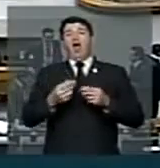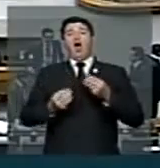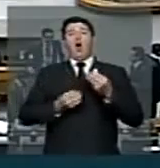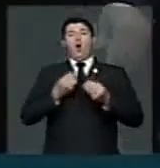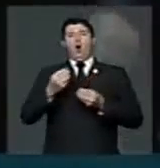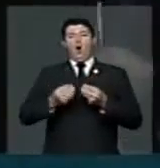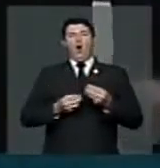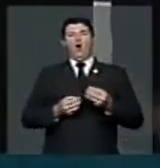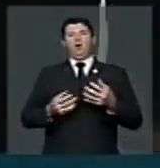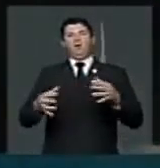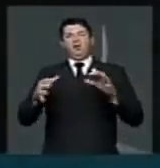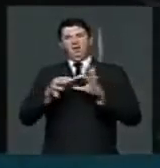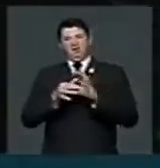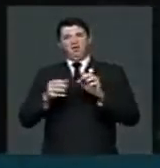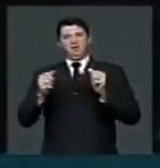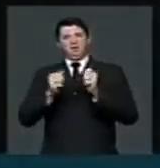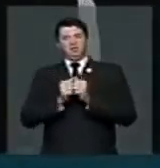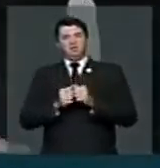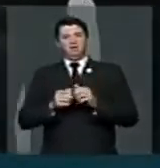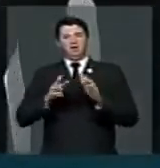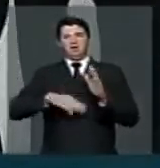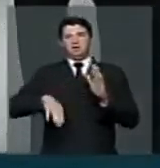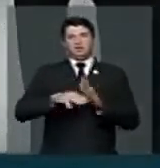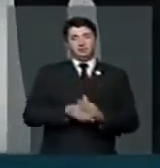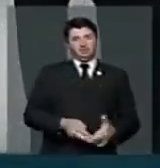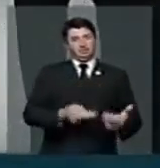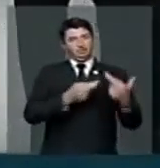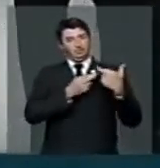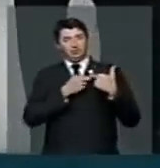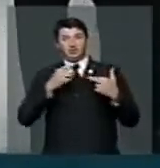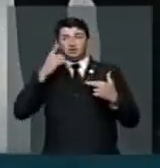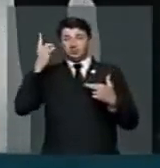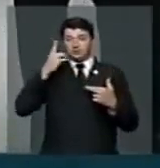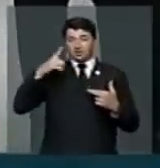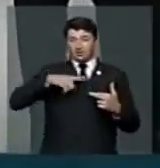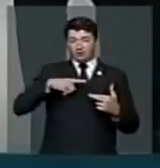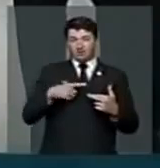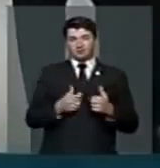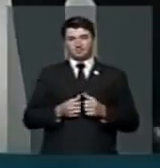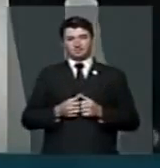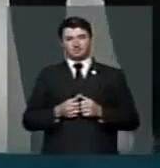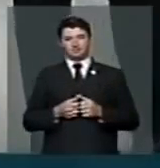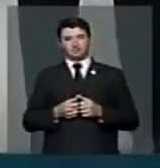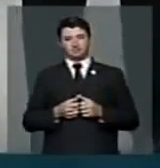que integra o rol das prerrogativas parlamentares.